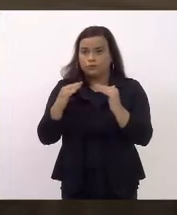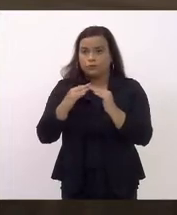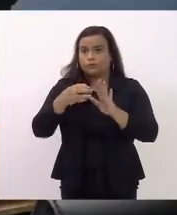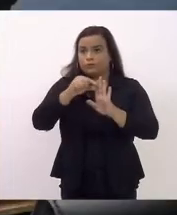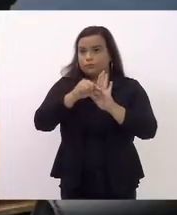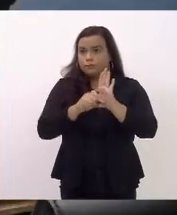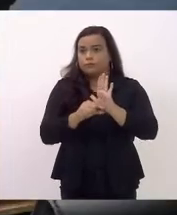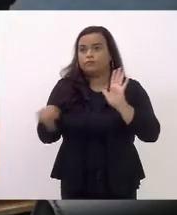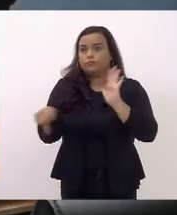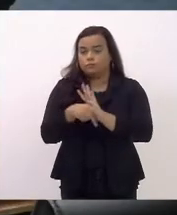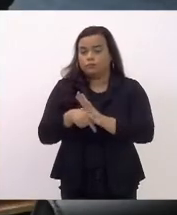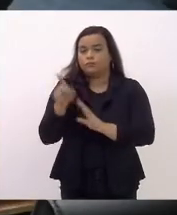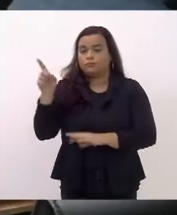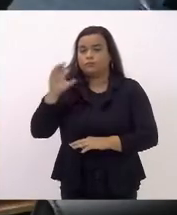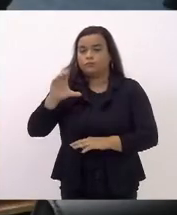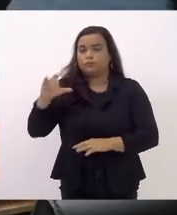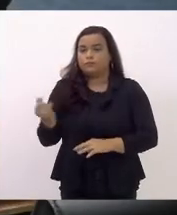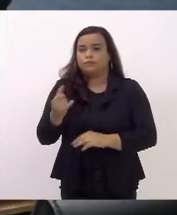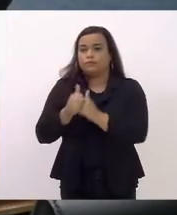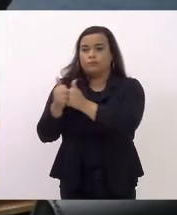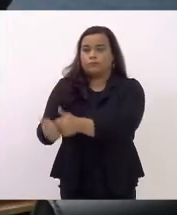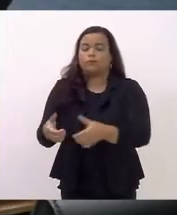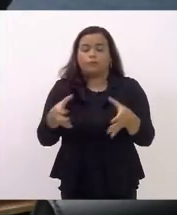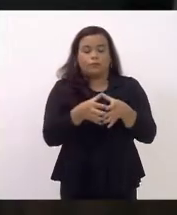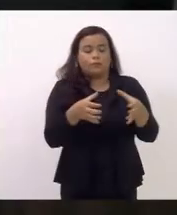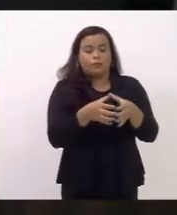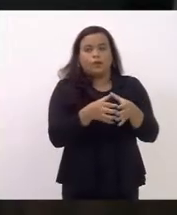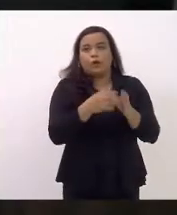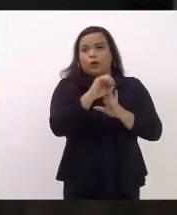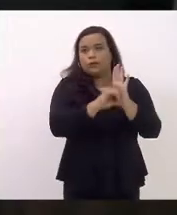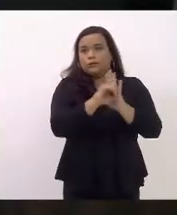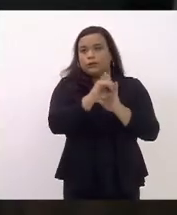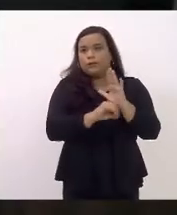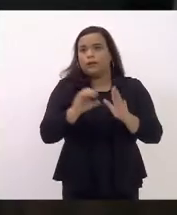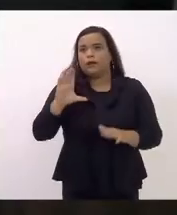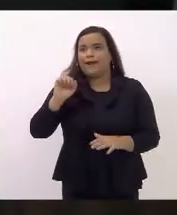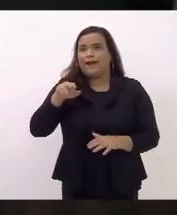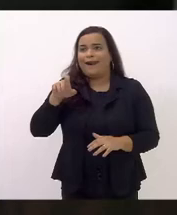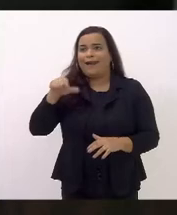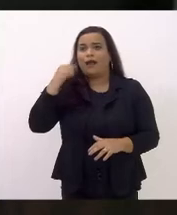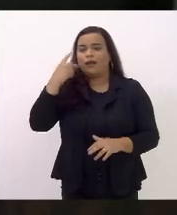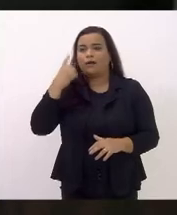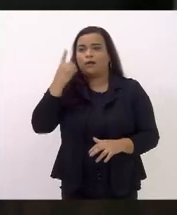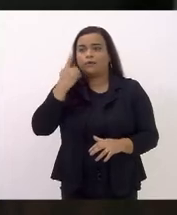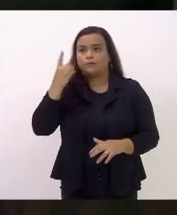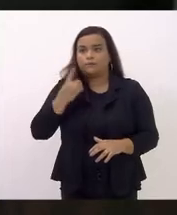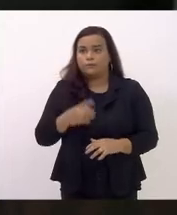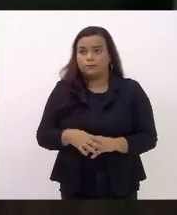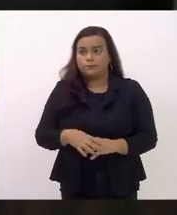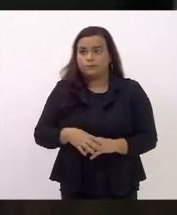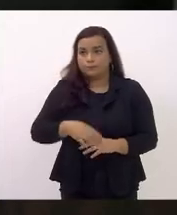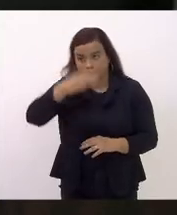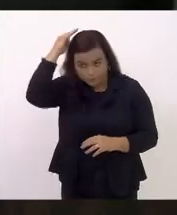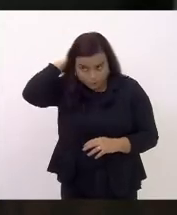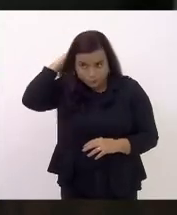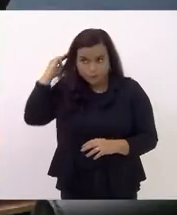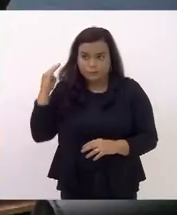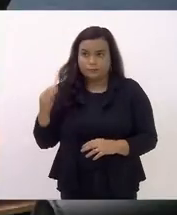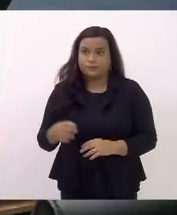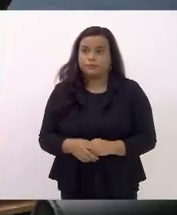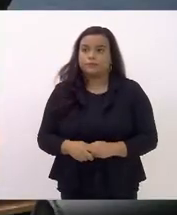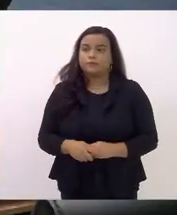CCJ. Pela Comissão de Orçamento, deputado Márcio Canella. Deputado Márcio Canella. Deputado Márcio Pacheco.